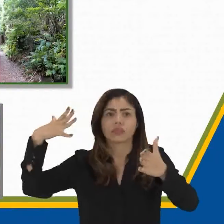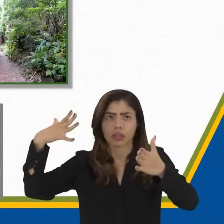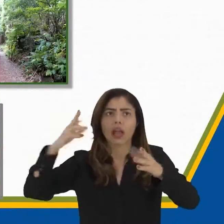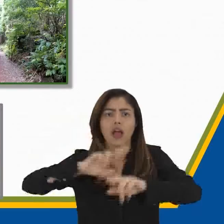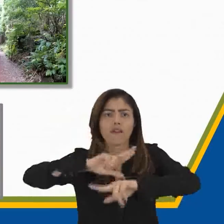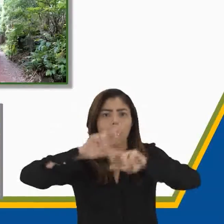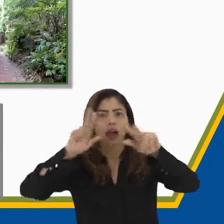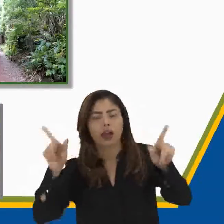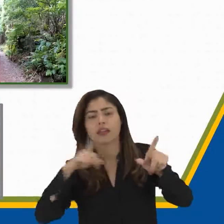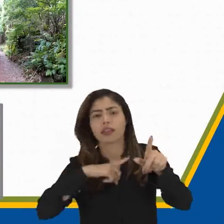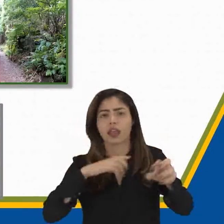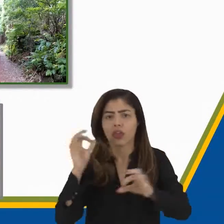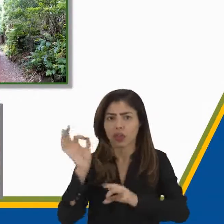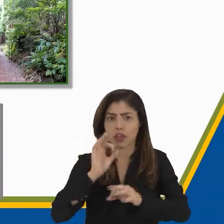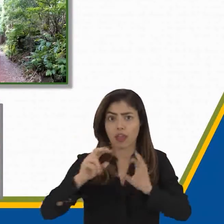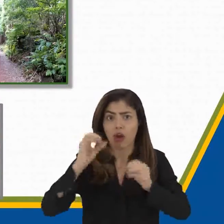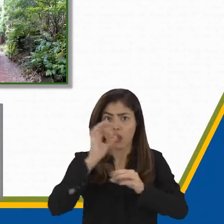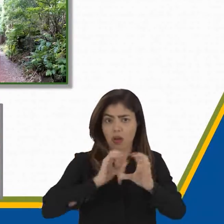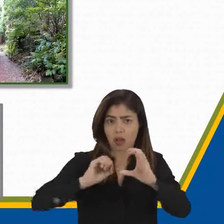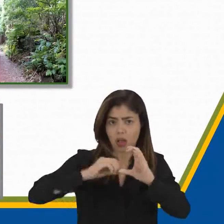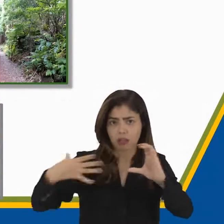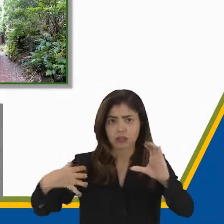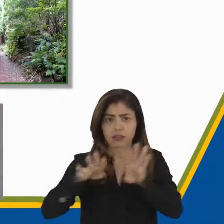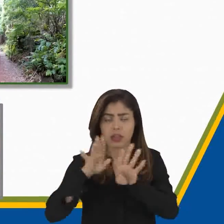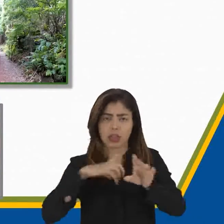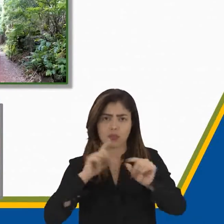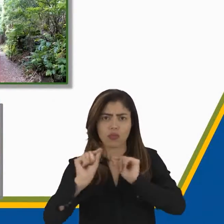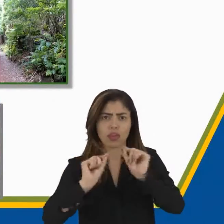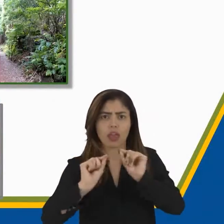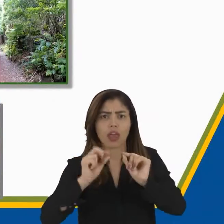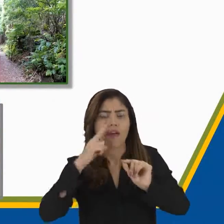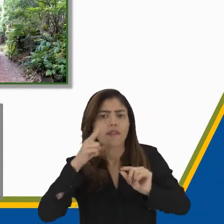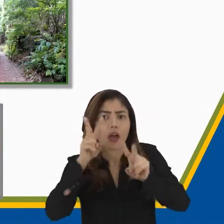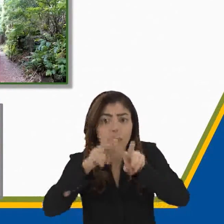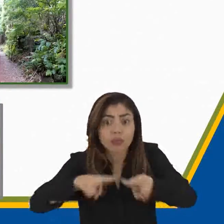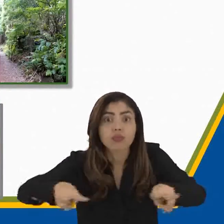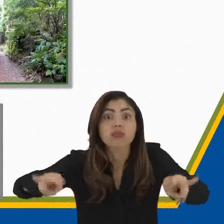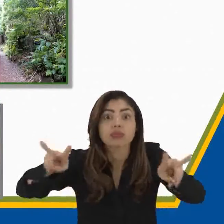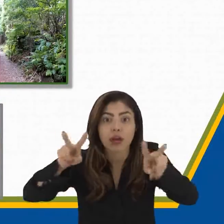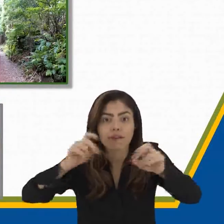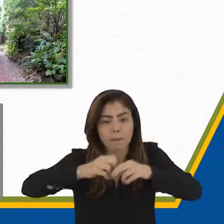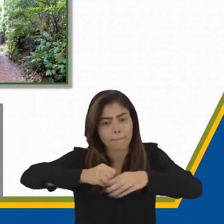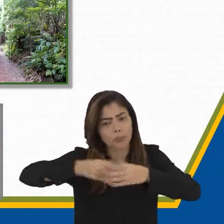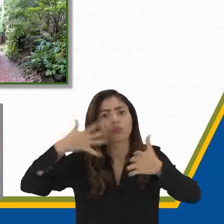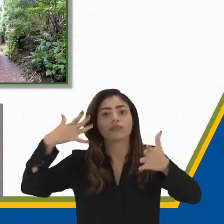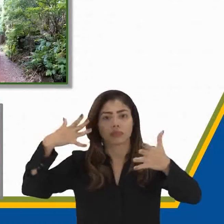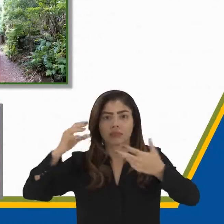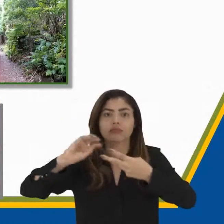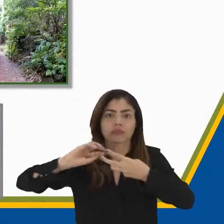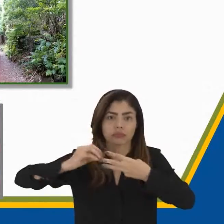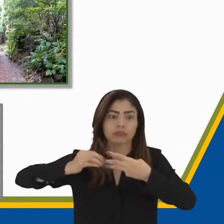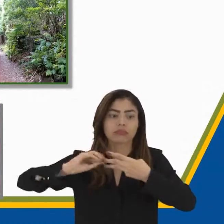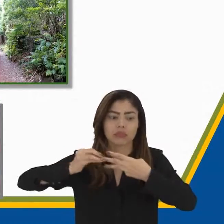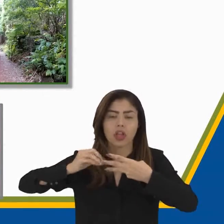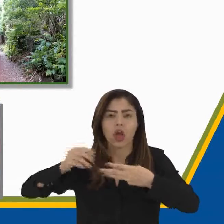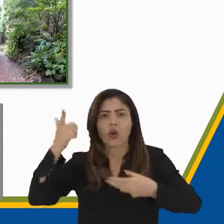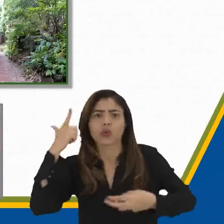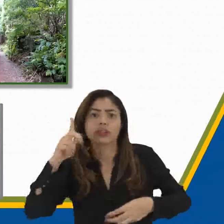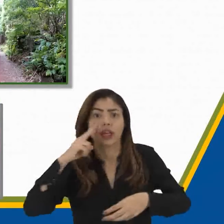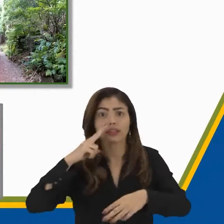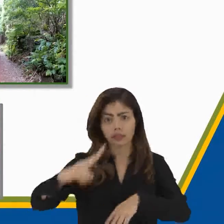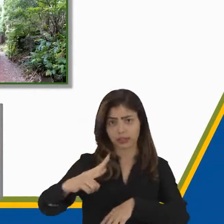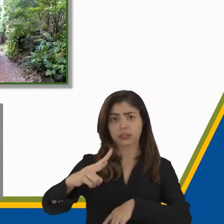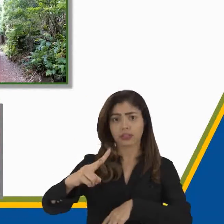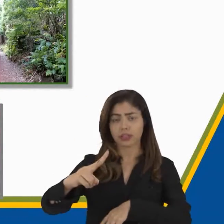seja, esses organismos eles são visíveis a olho nu, porque eles são formados por várias células. Então a gente consegue